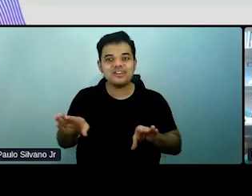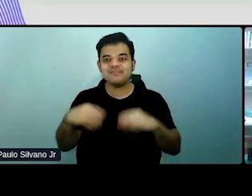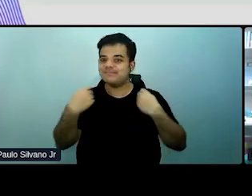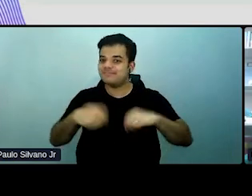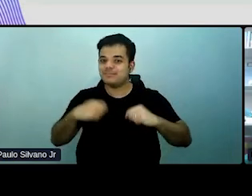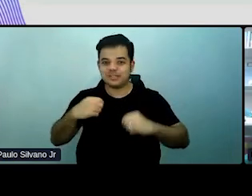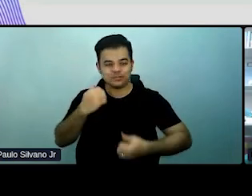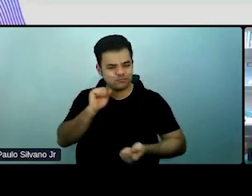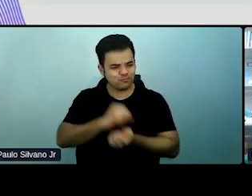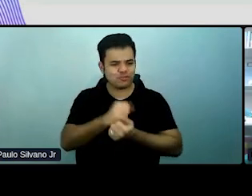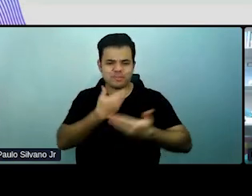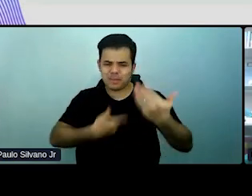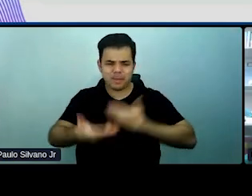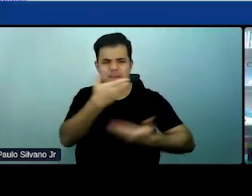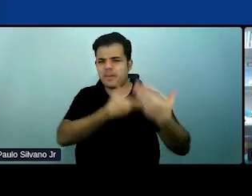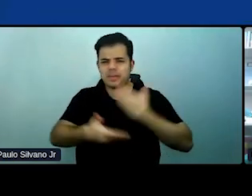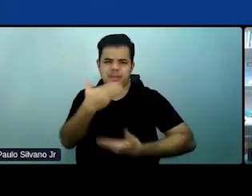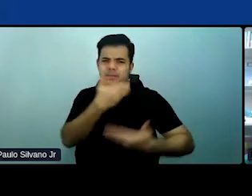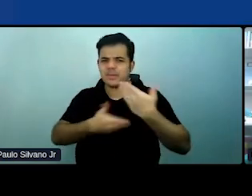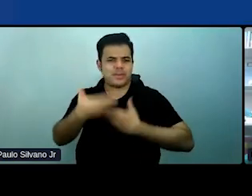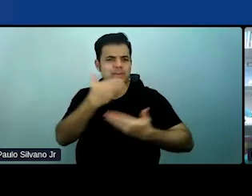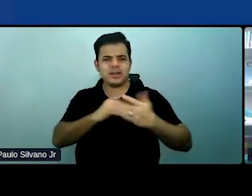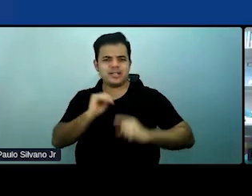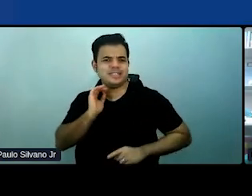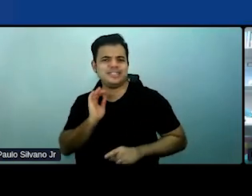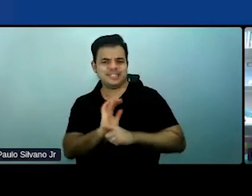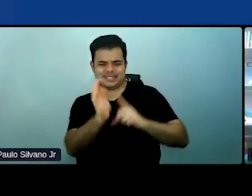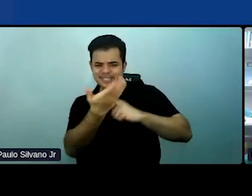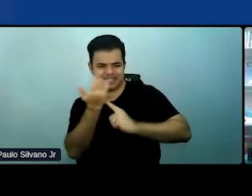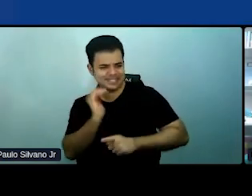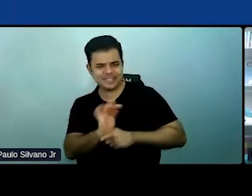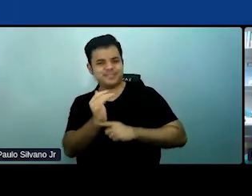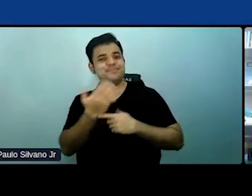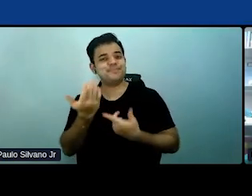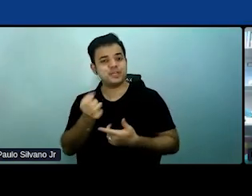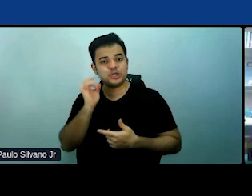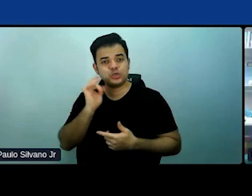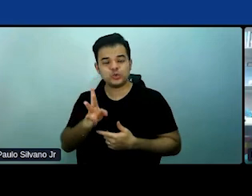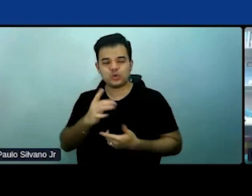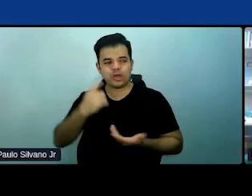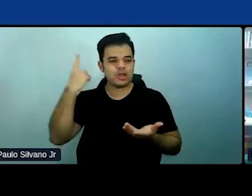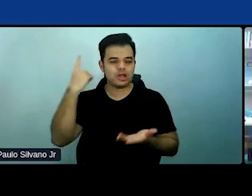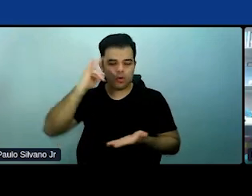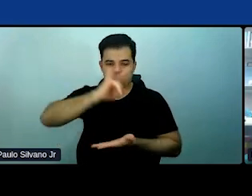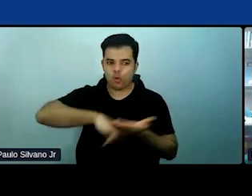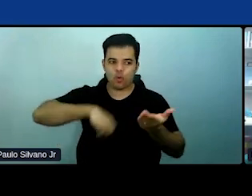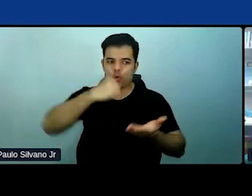em conjunto. Acho que é isso que a gente busca sempre, por isso que, de novo, a história não é só o contratar,